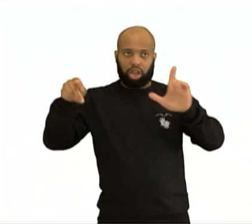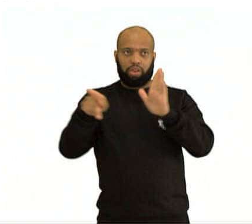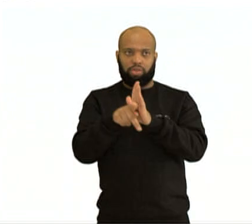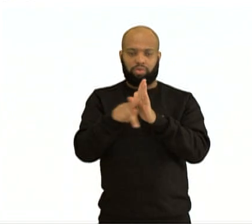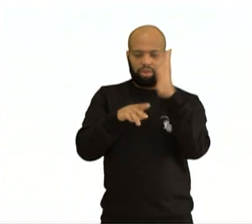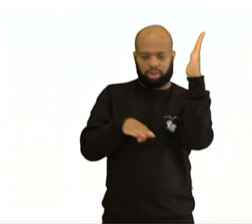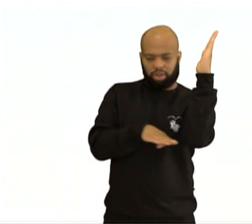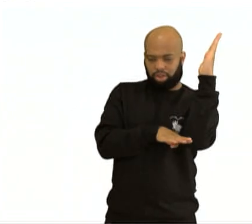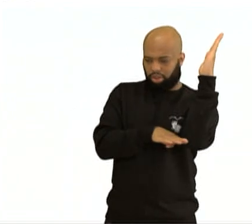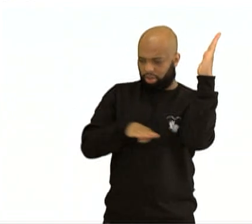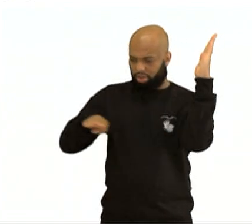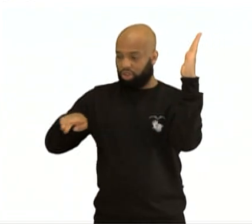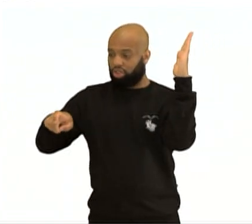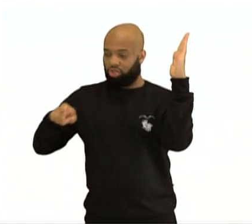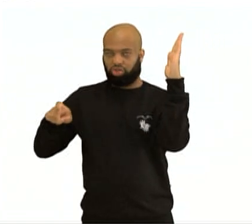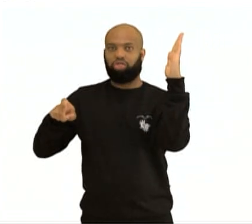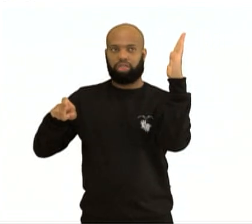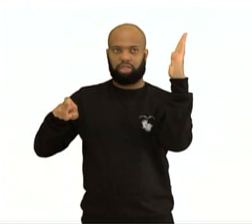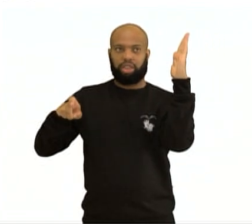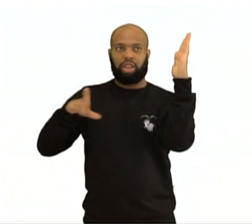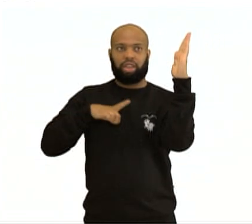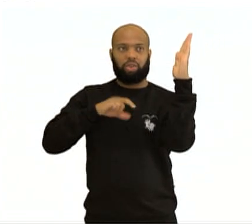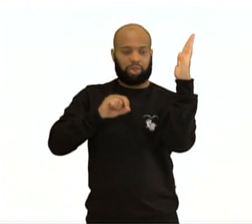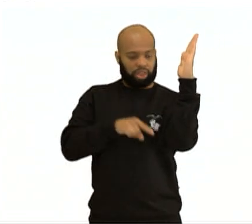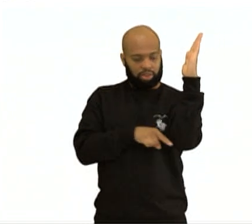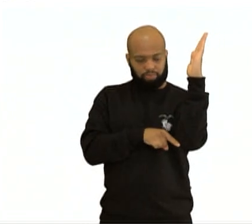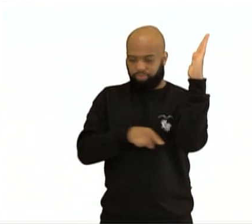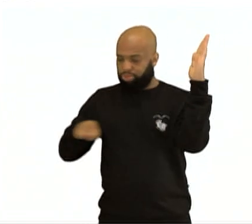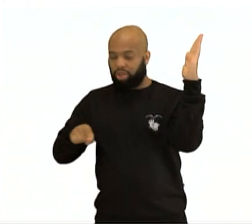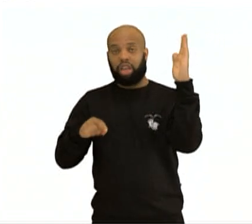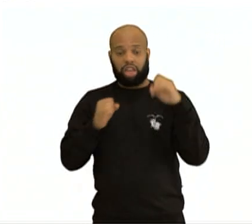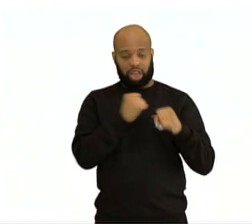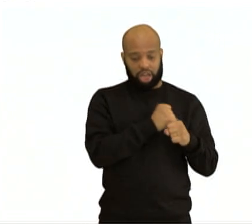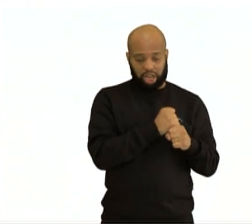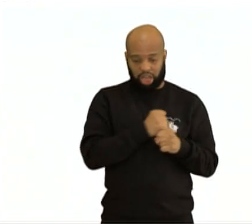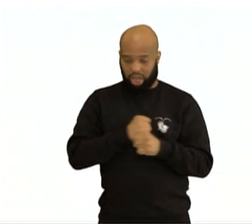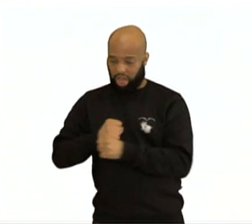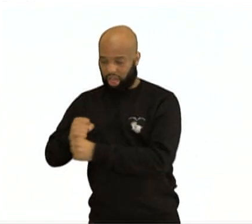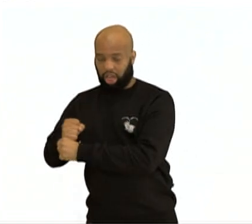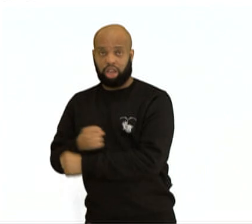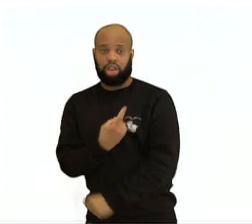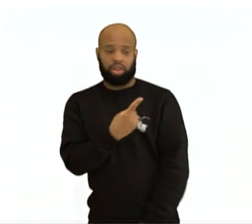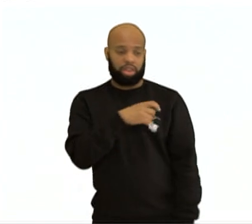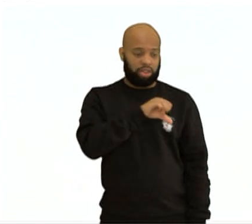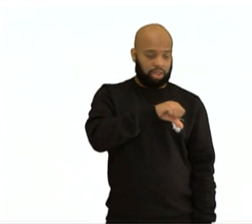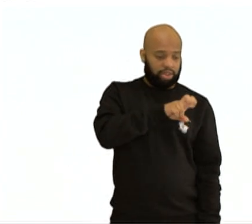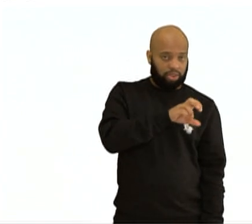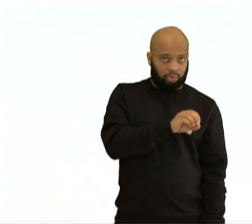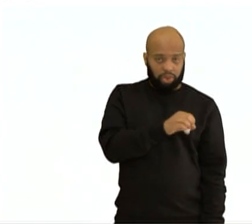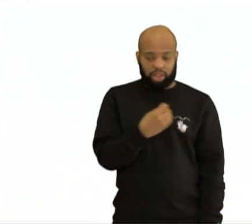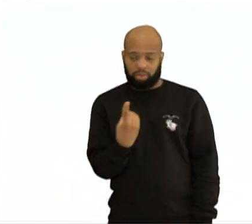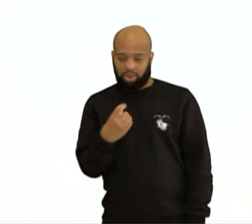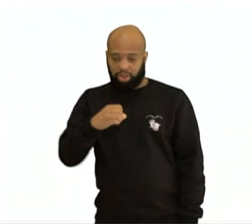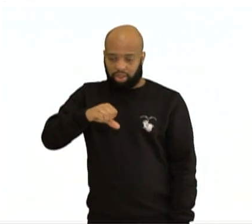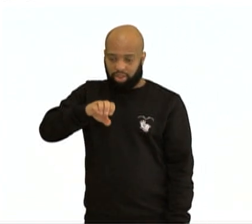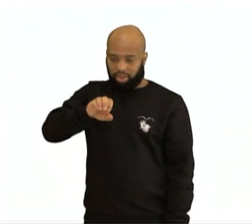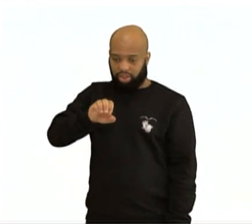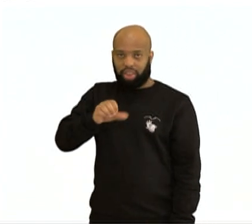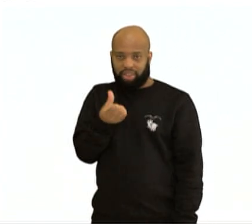está acostumado a chamar, nós temos os anos, né? Então, 1950, 1960 e assim por diante